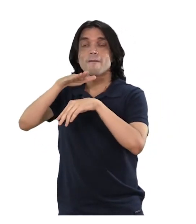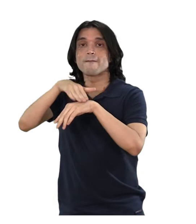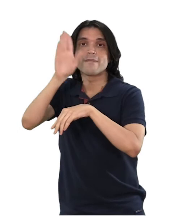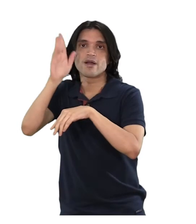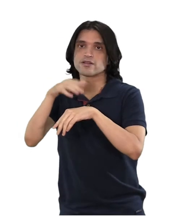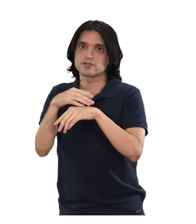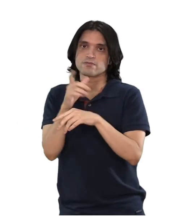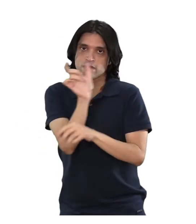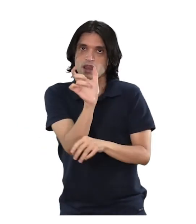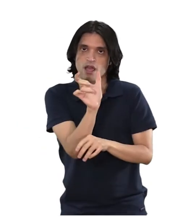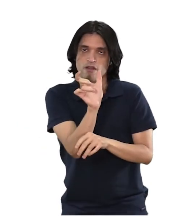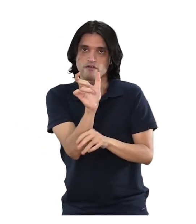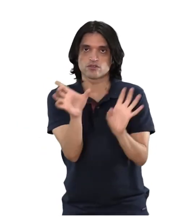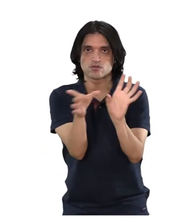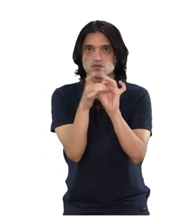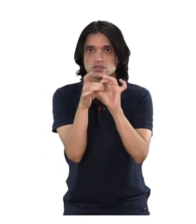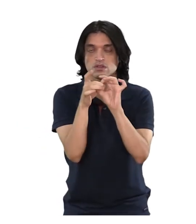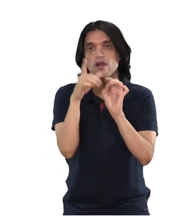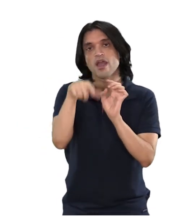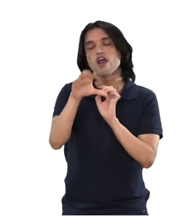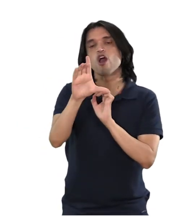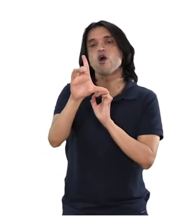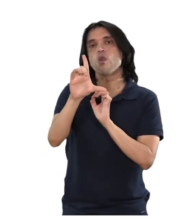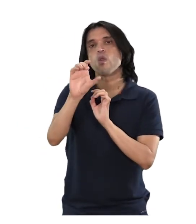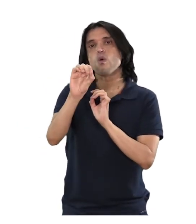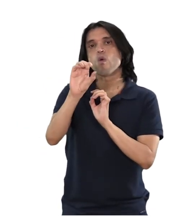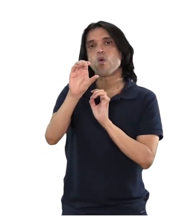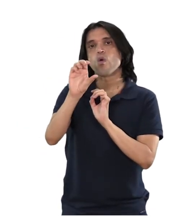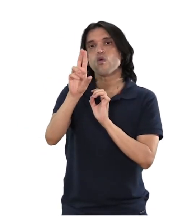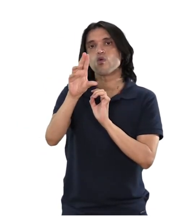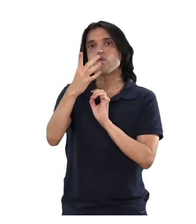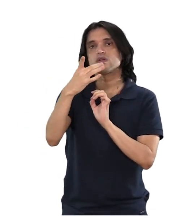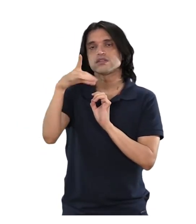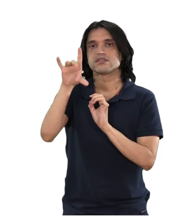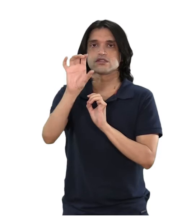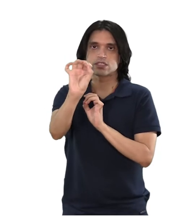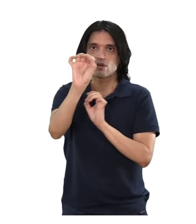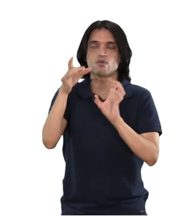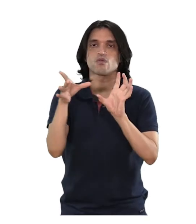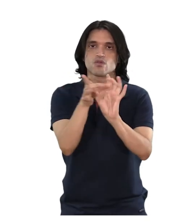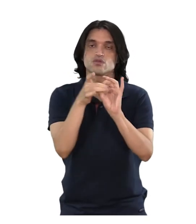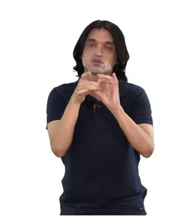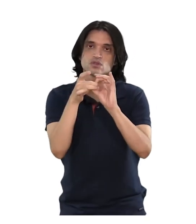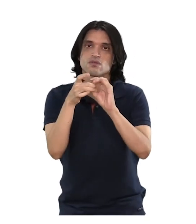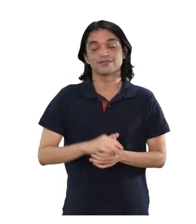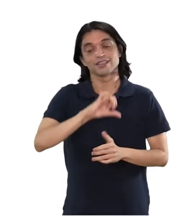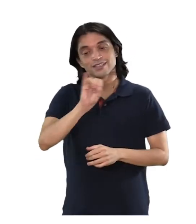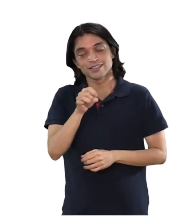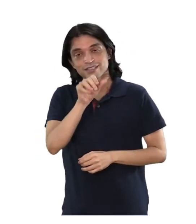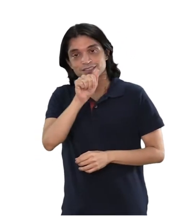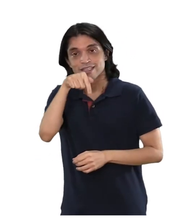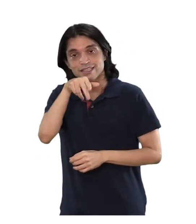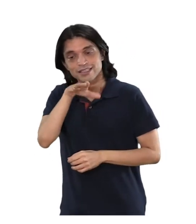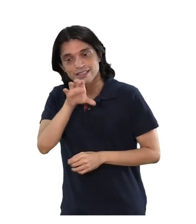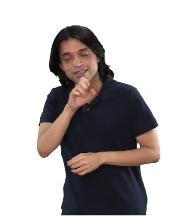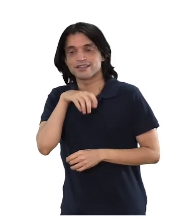uma locução conjuntiva, já que, a fim de que, visto que. Nesta aula falaremos um pouco